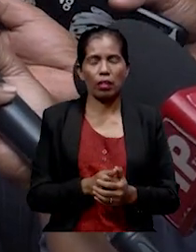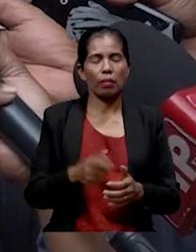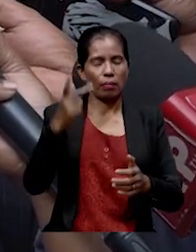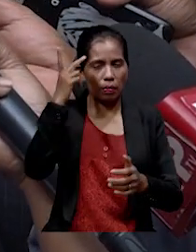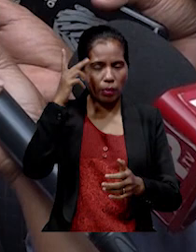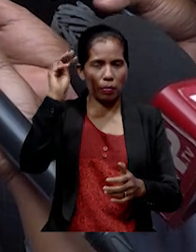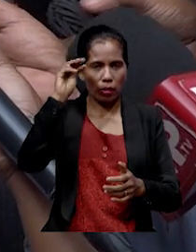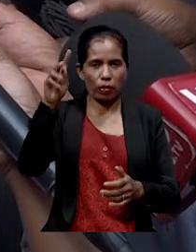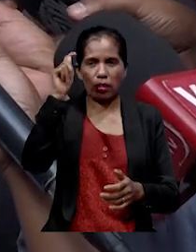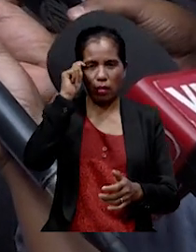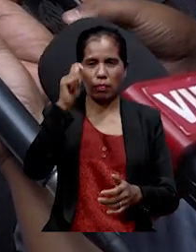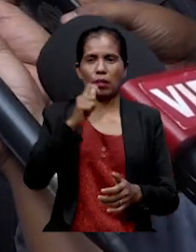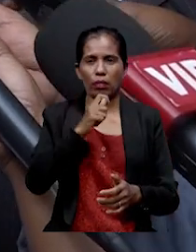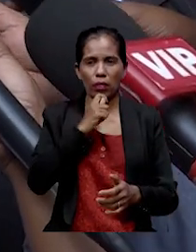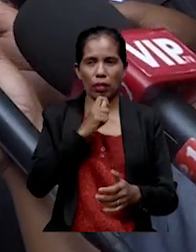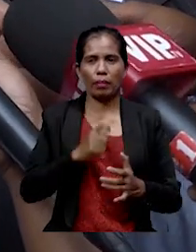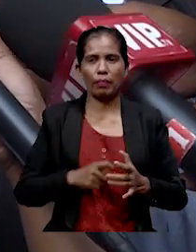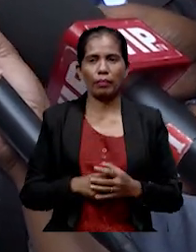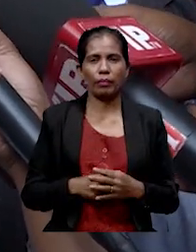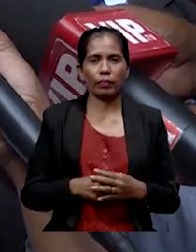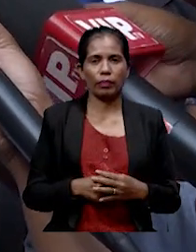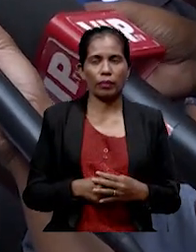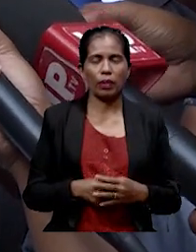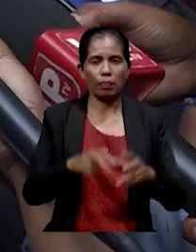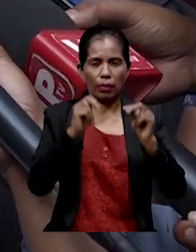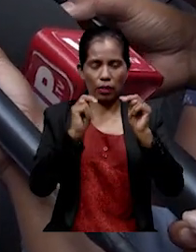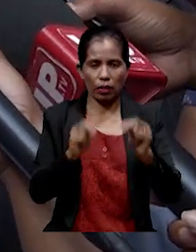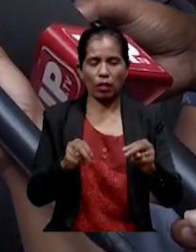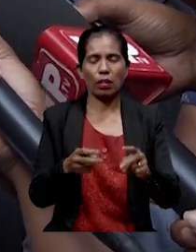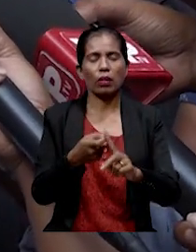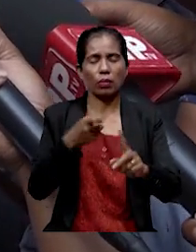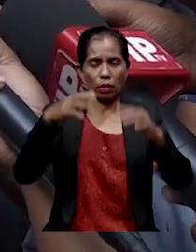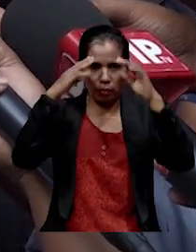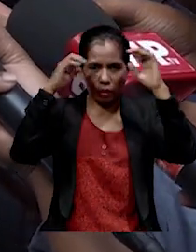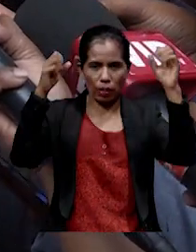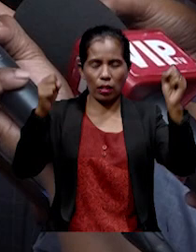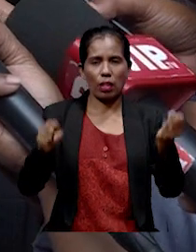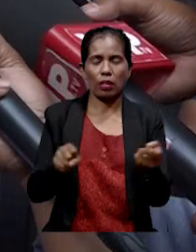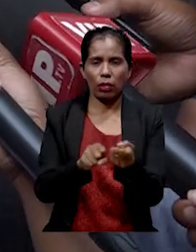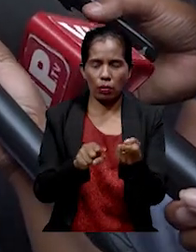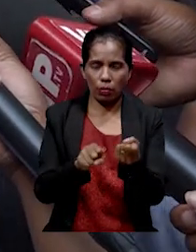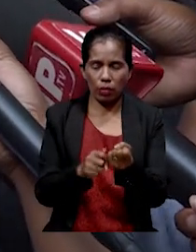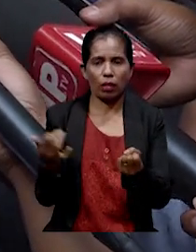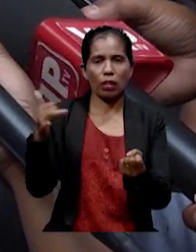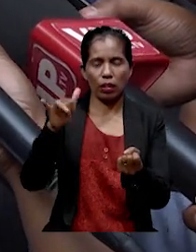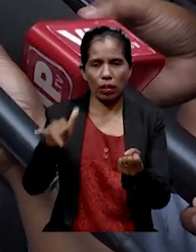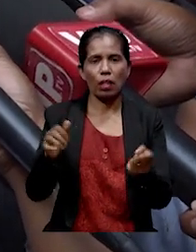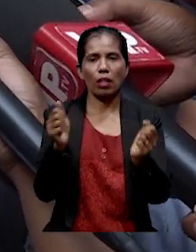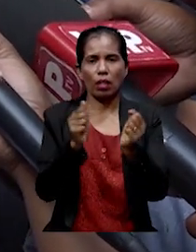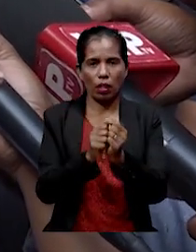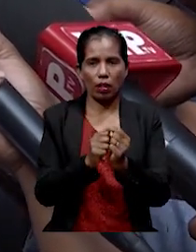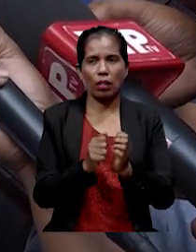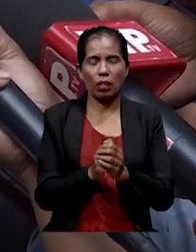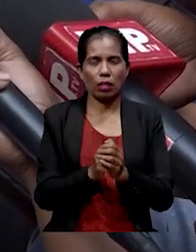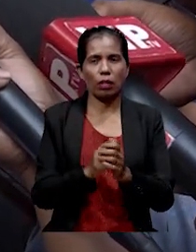Primeiro-ministro Taurma da Rua, precisa de uma, o presidente, para ajudar a ou boa truma.